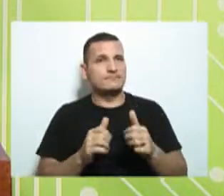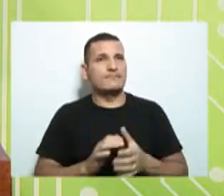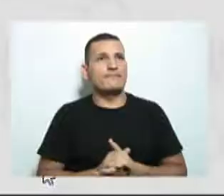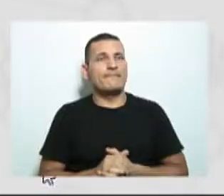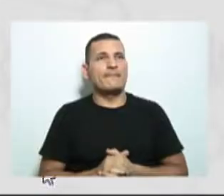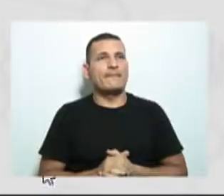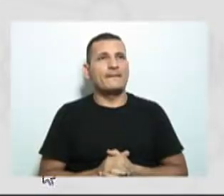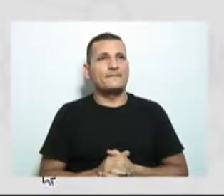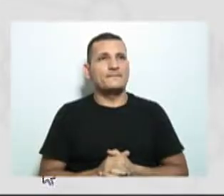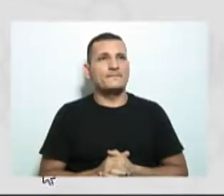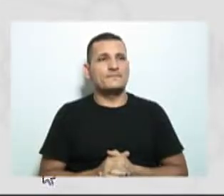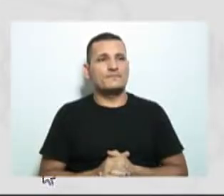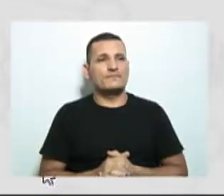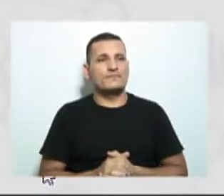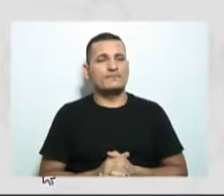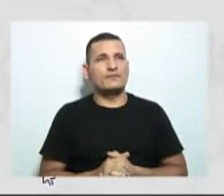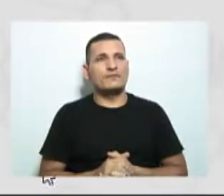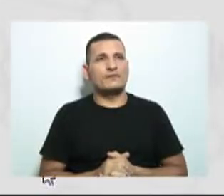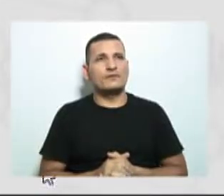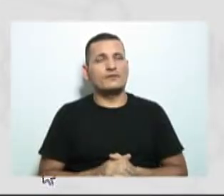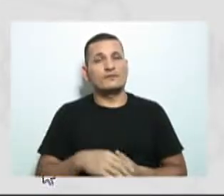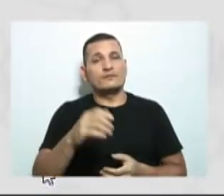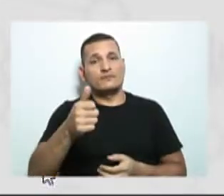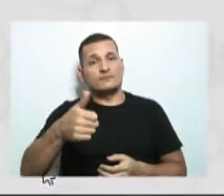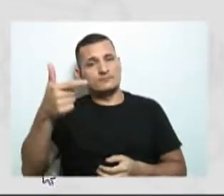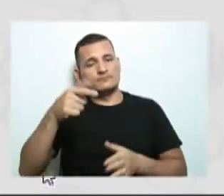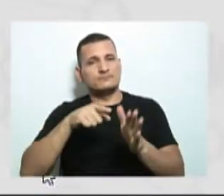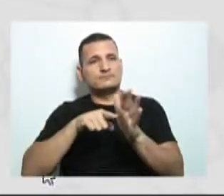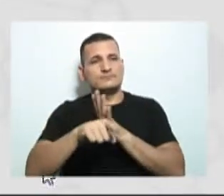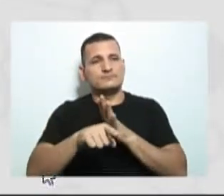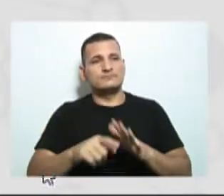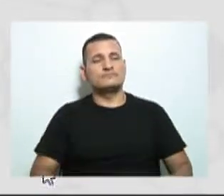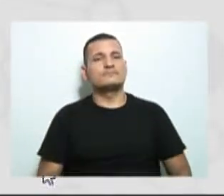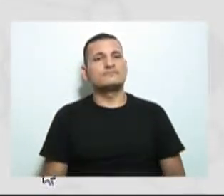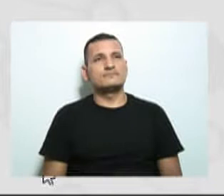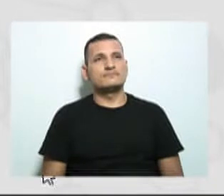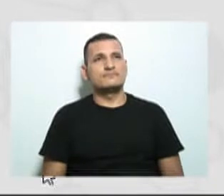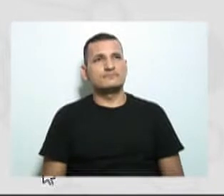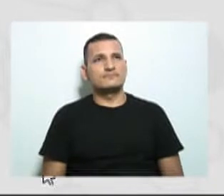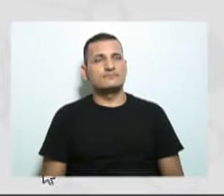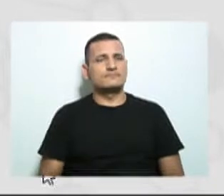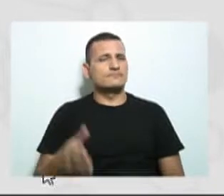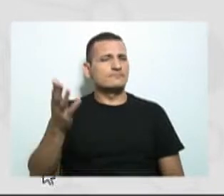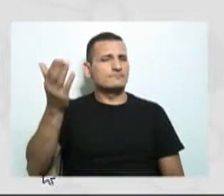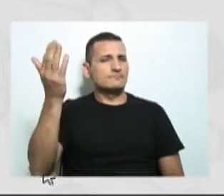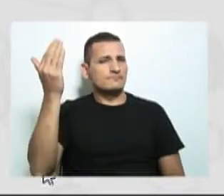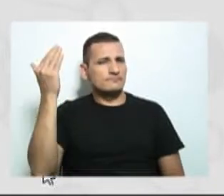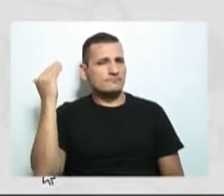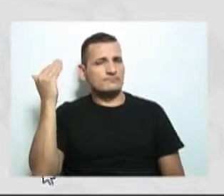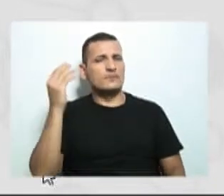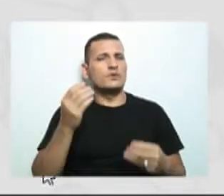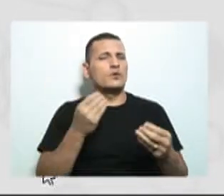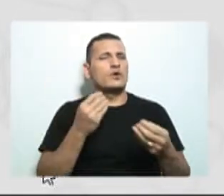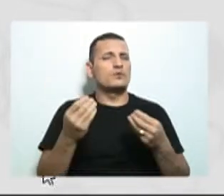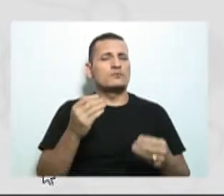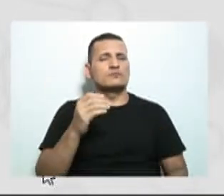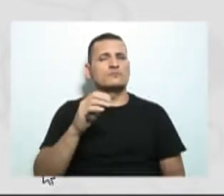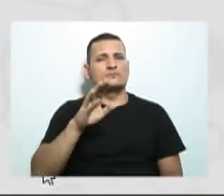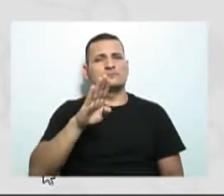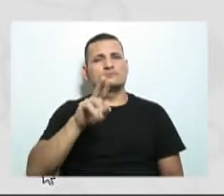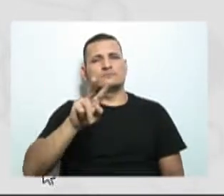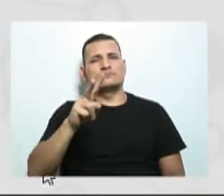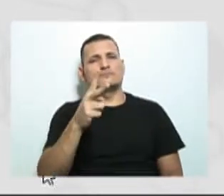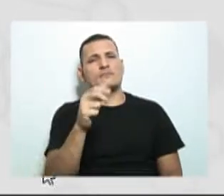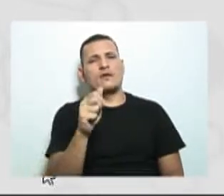aí. A questão 12 diz o seguinte: antigamente, como se soletrava Bahia?